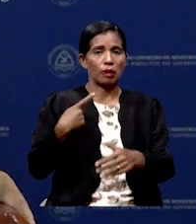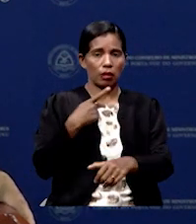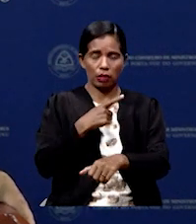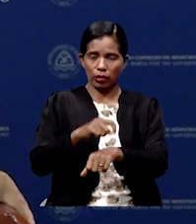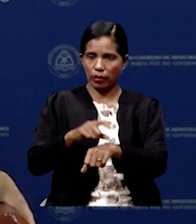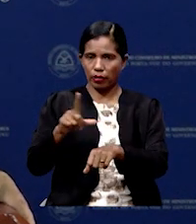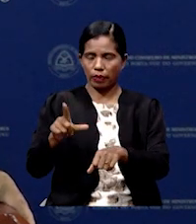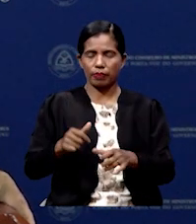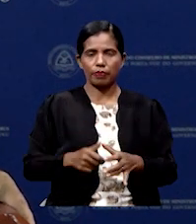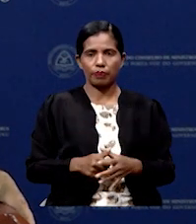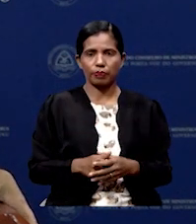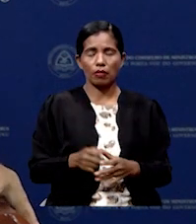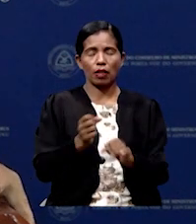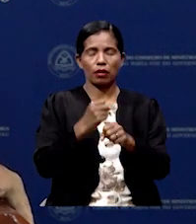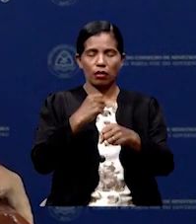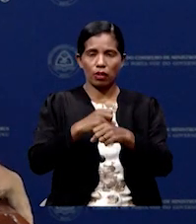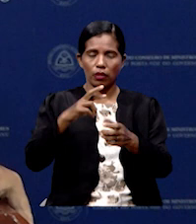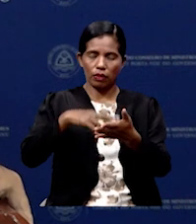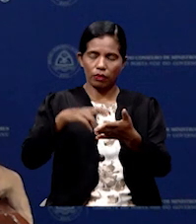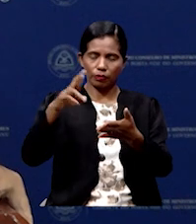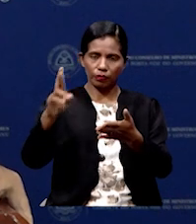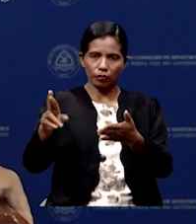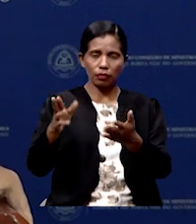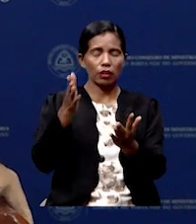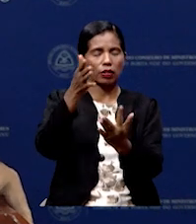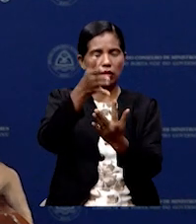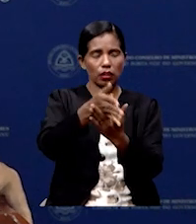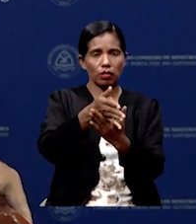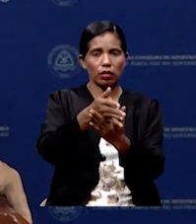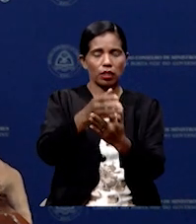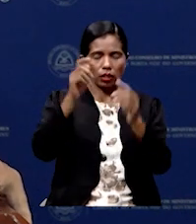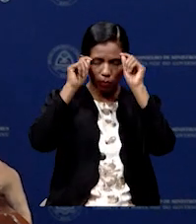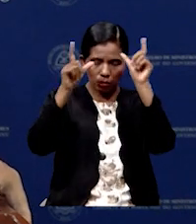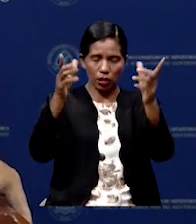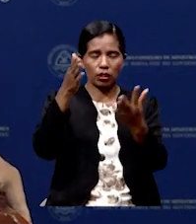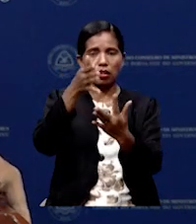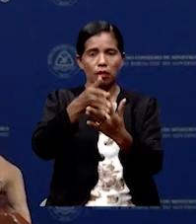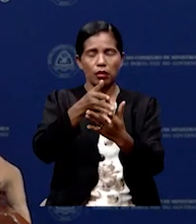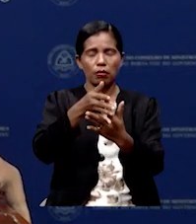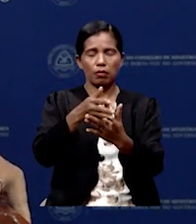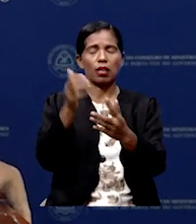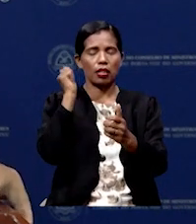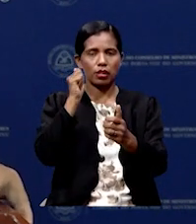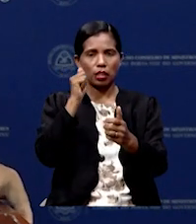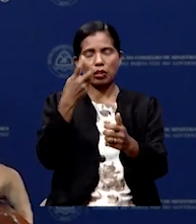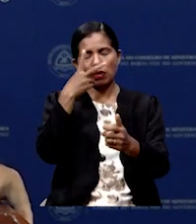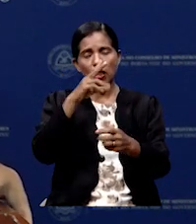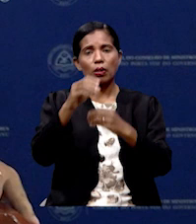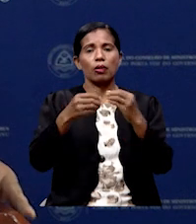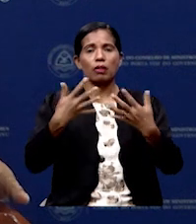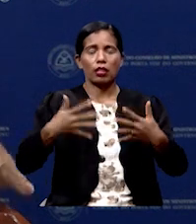Atu halo ratificação, ba adesão Timor-Leste nem ba tratado com a proibição armas nucleares Sira.